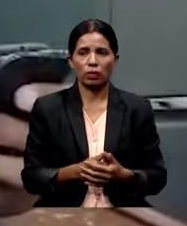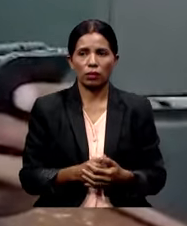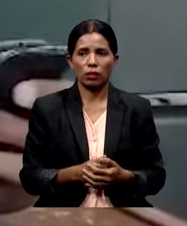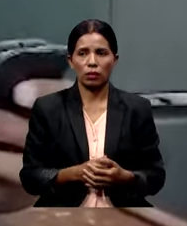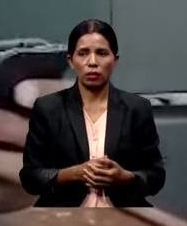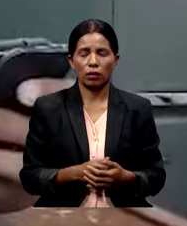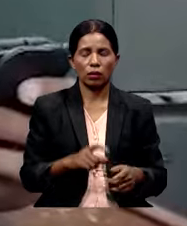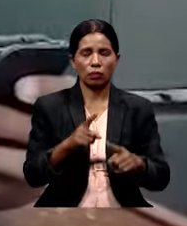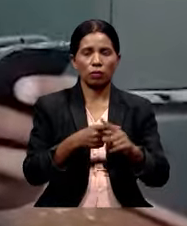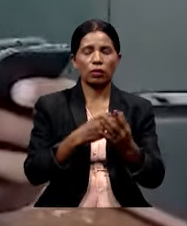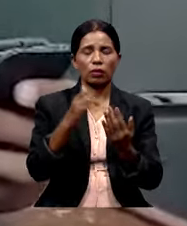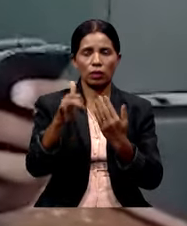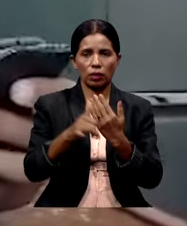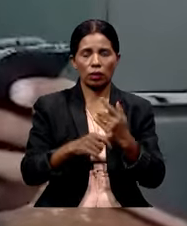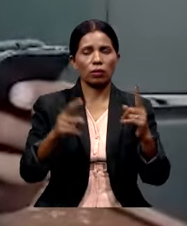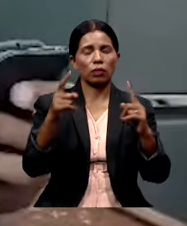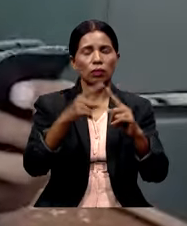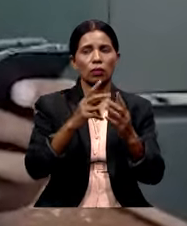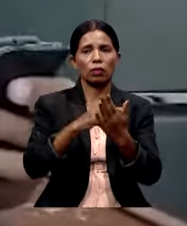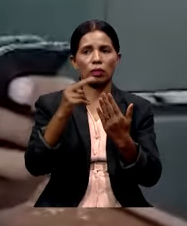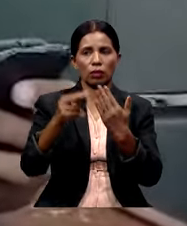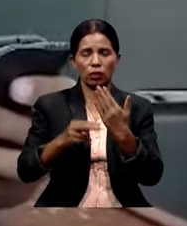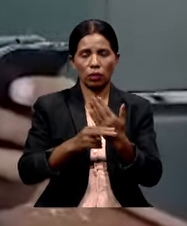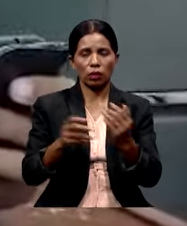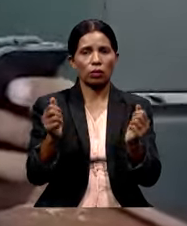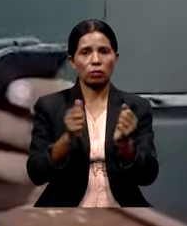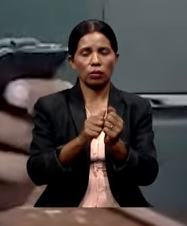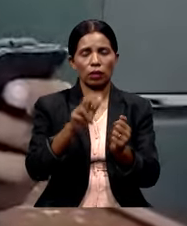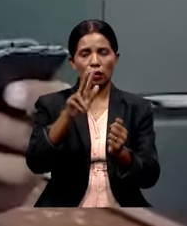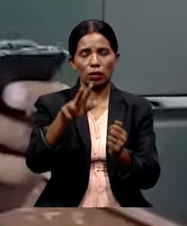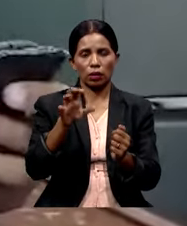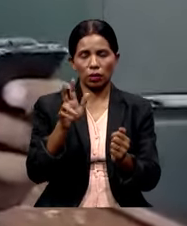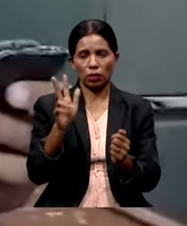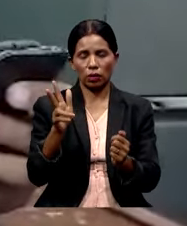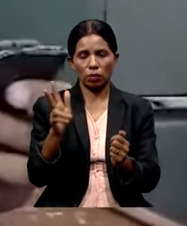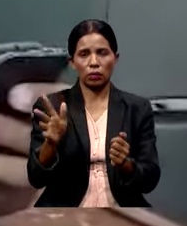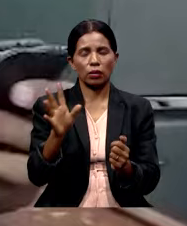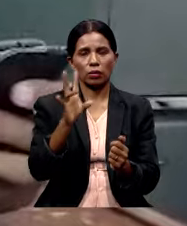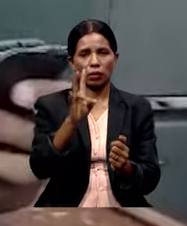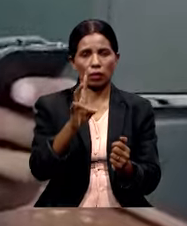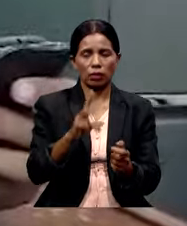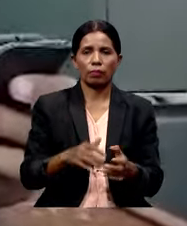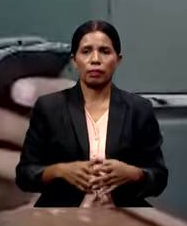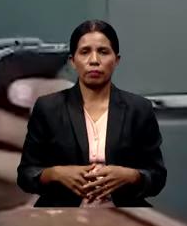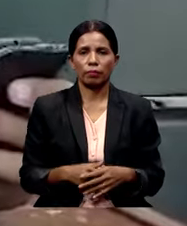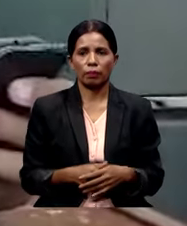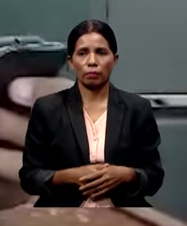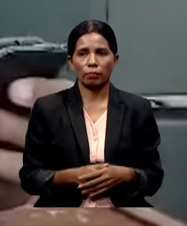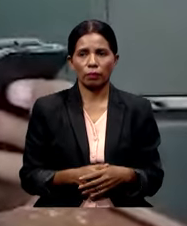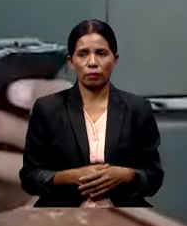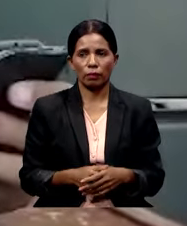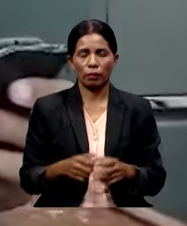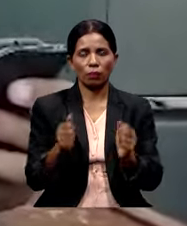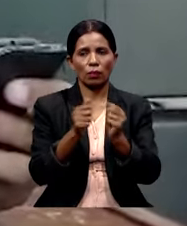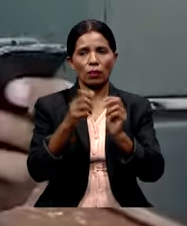iha fulan janeiro to novembro total ma 337 pacientes ho dado